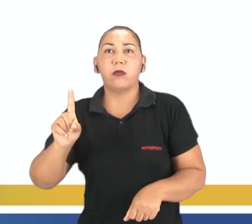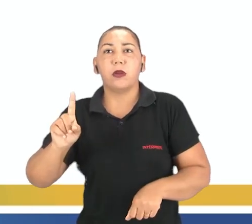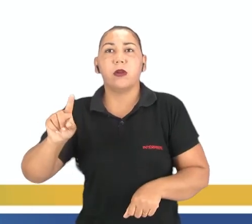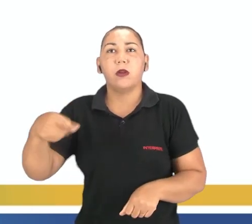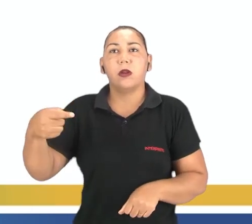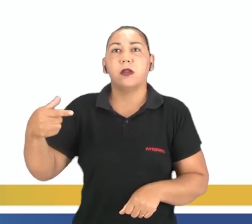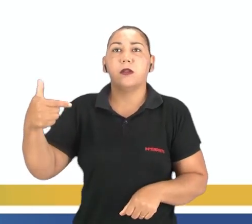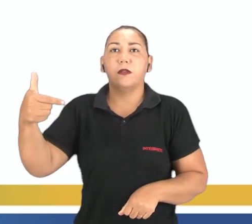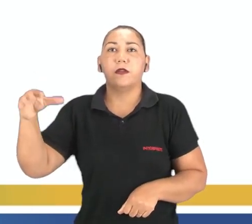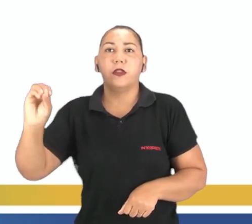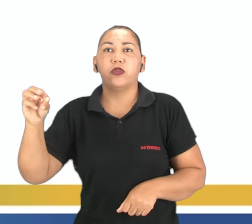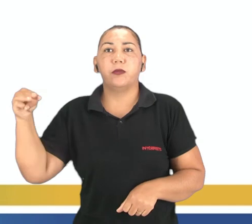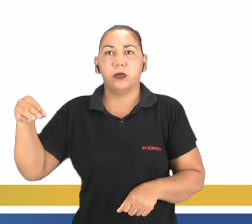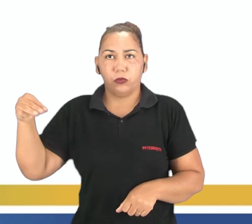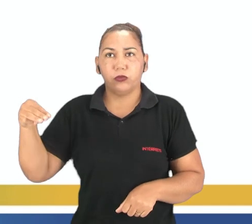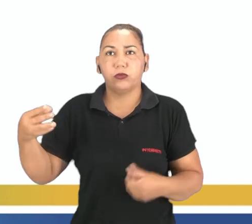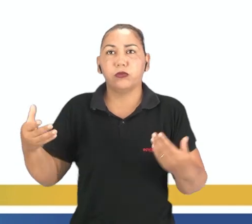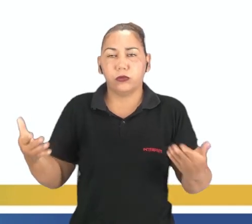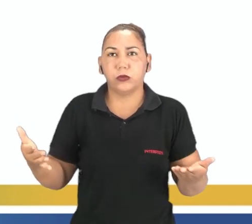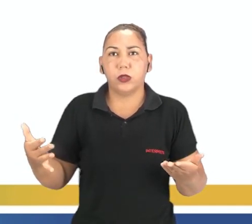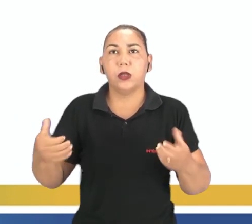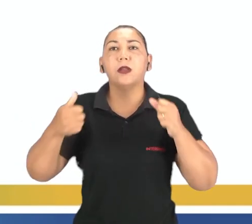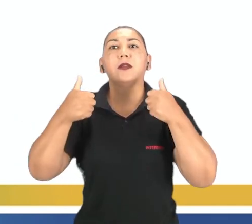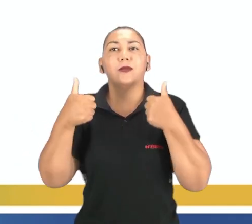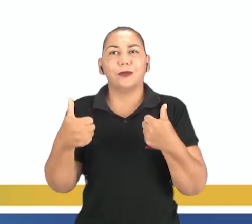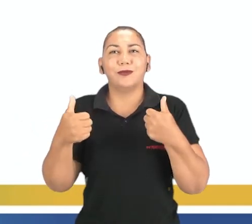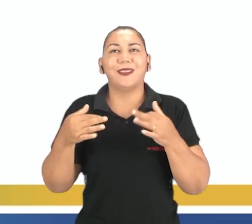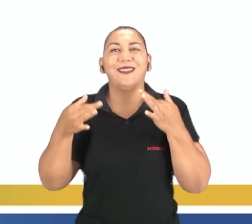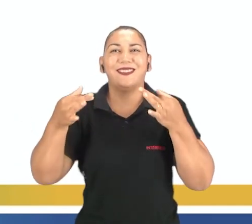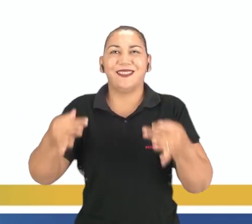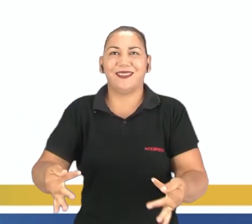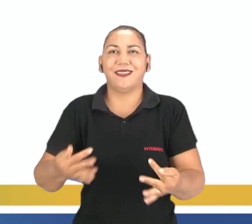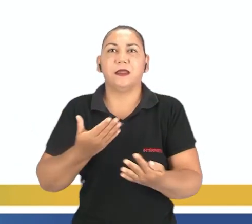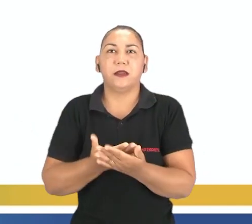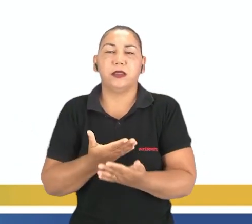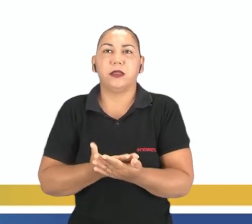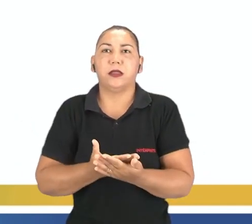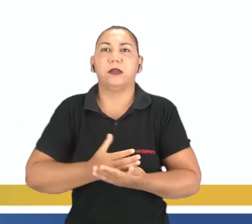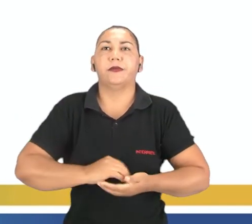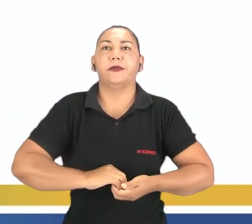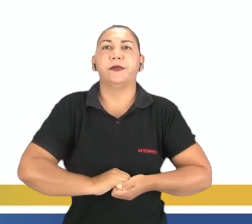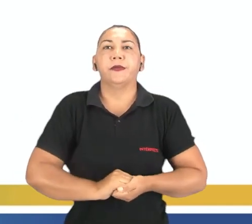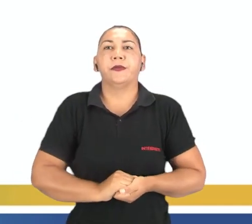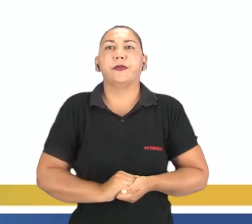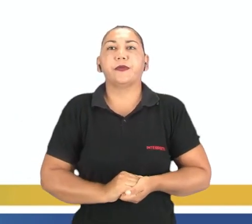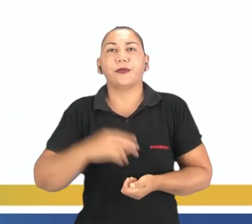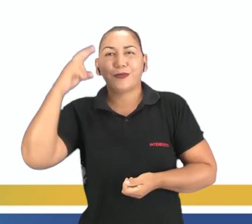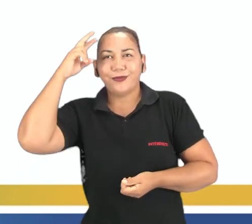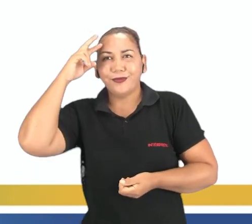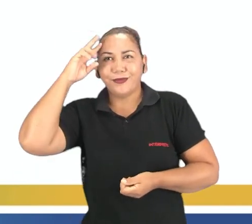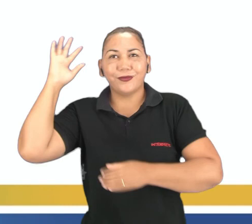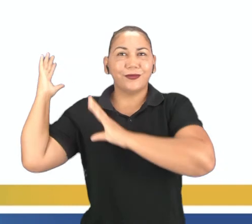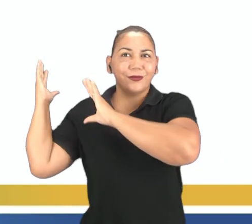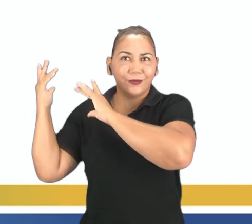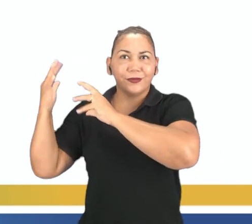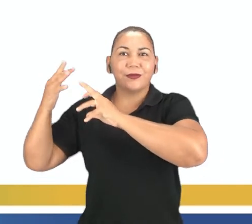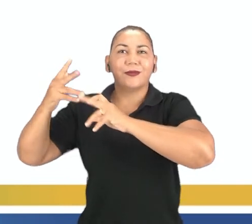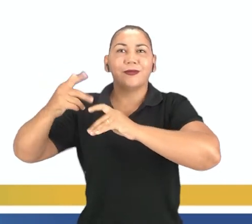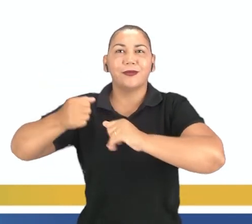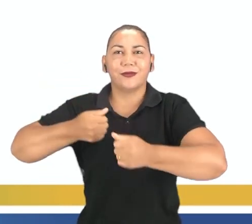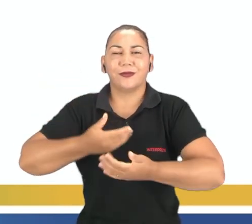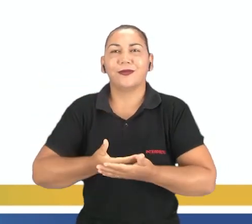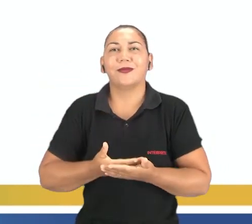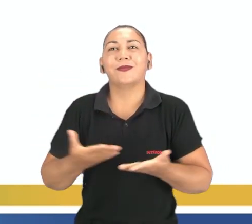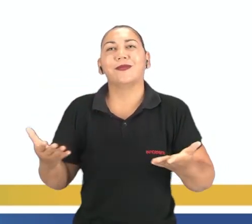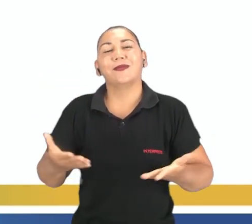bem? Então, gente, para finalizar a nossa aula, a gente vai lembrar o que a gente viu hoje, né? Já que